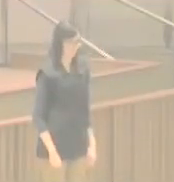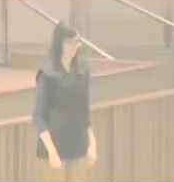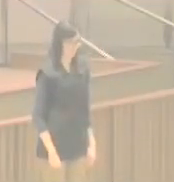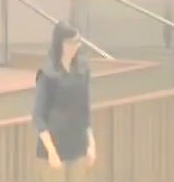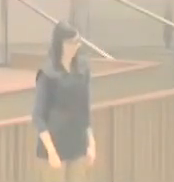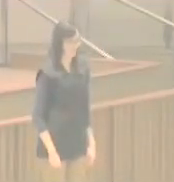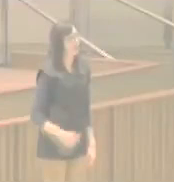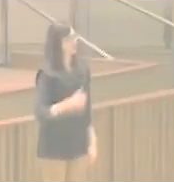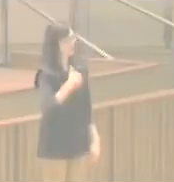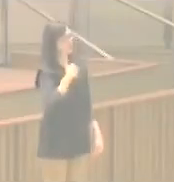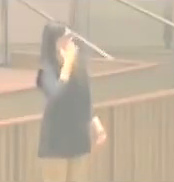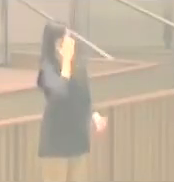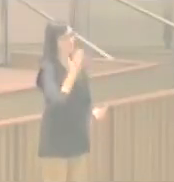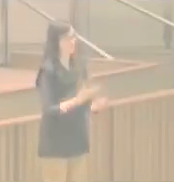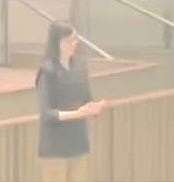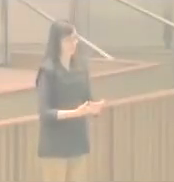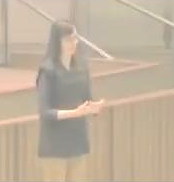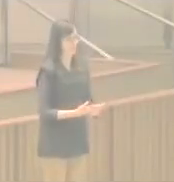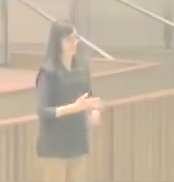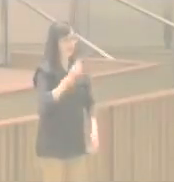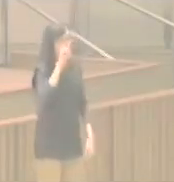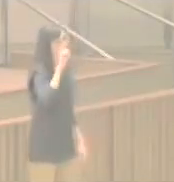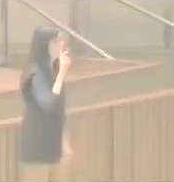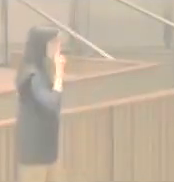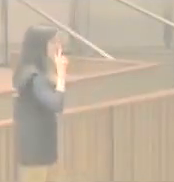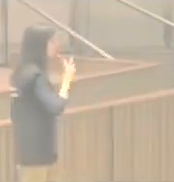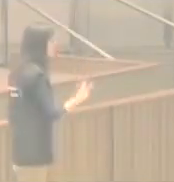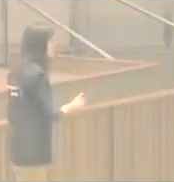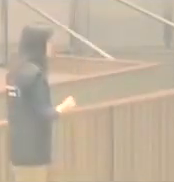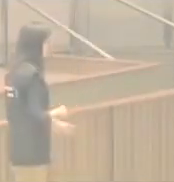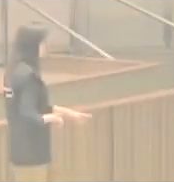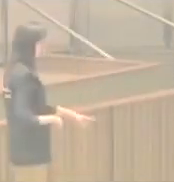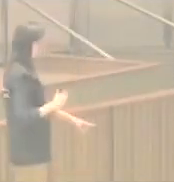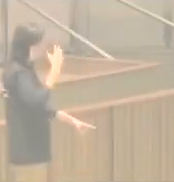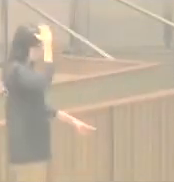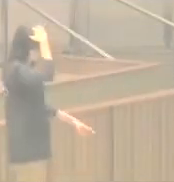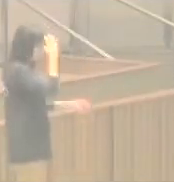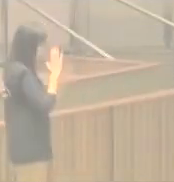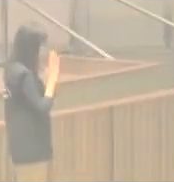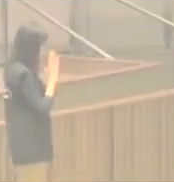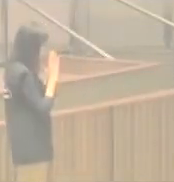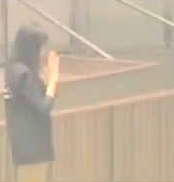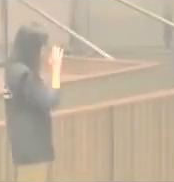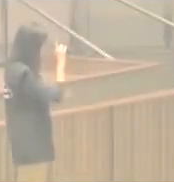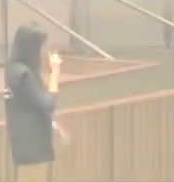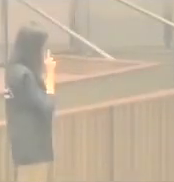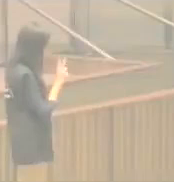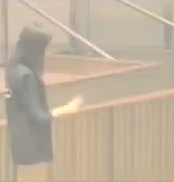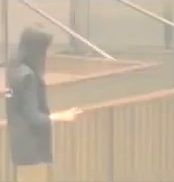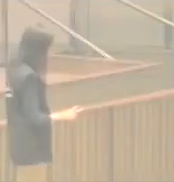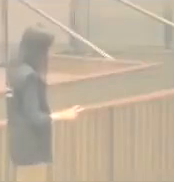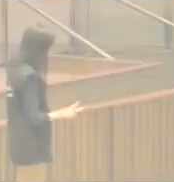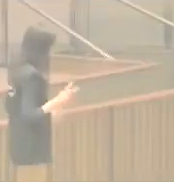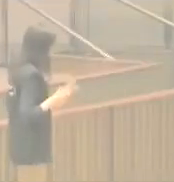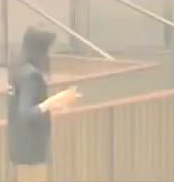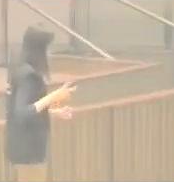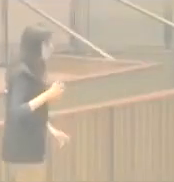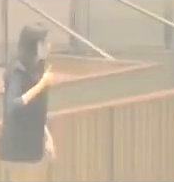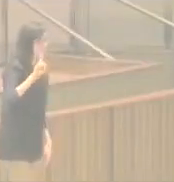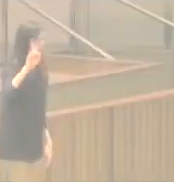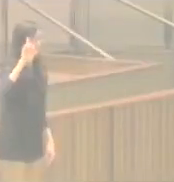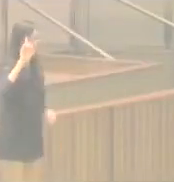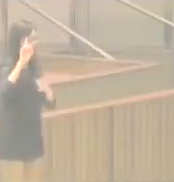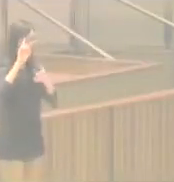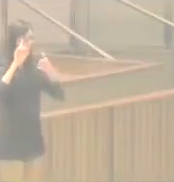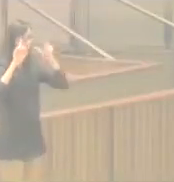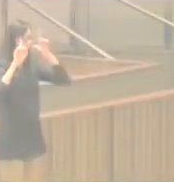Porque eu creio que o Deus que ouviu o clamor de Manassés é o mesmo Deus, ontem,